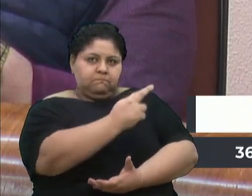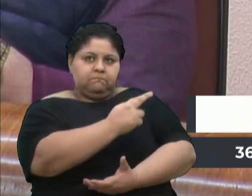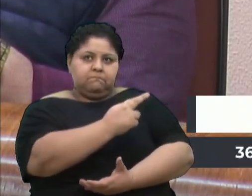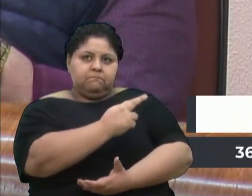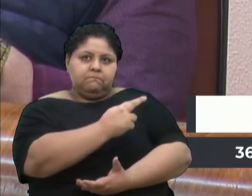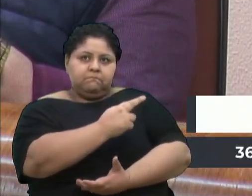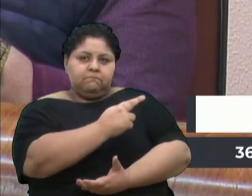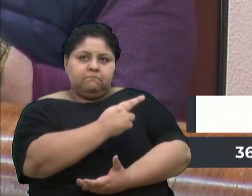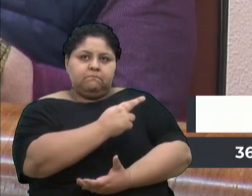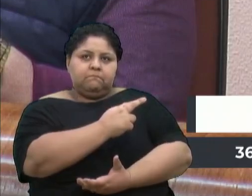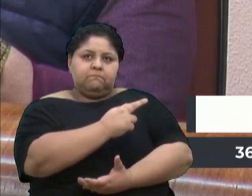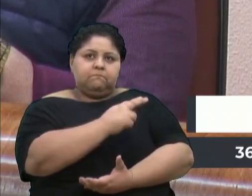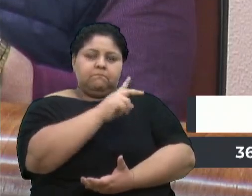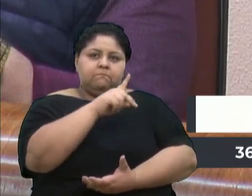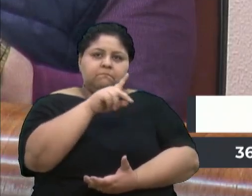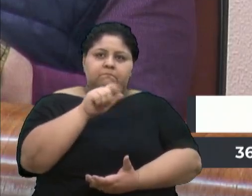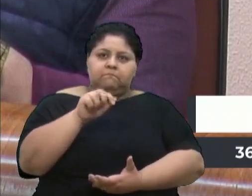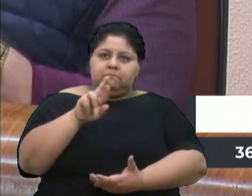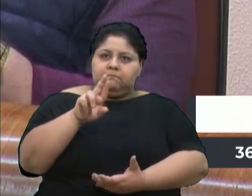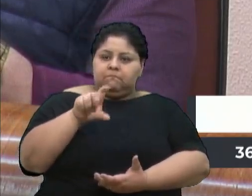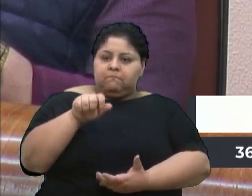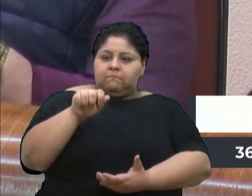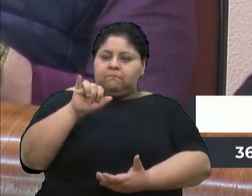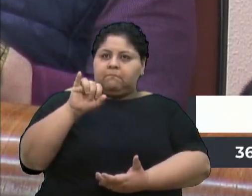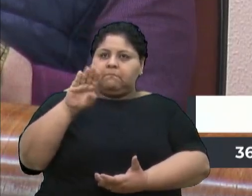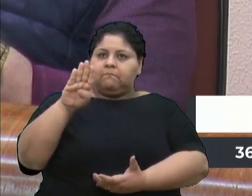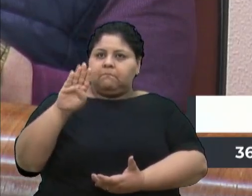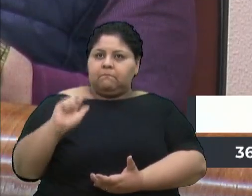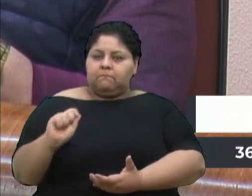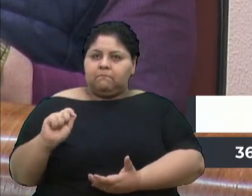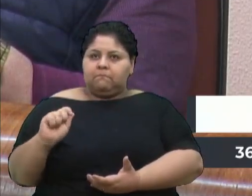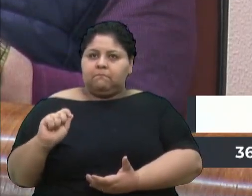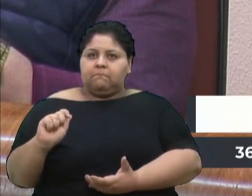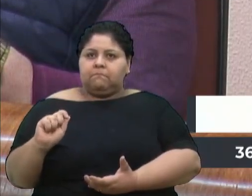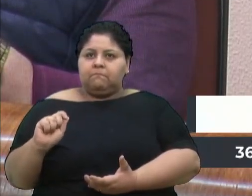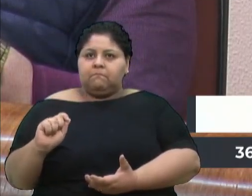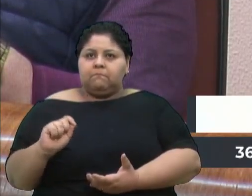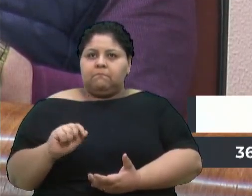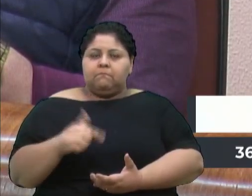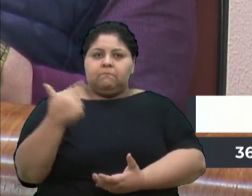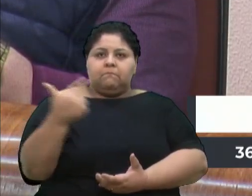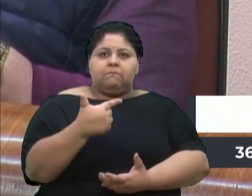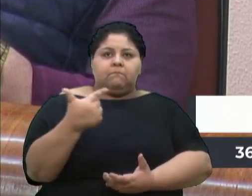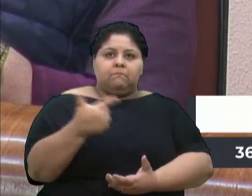João Pessoa, nosso colega Rafael Bueno. Em segunda discussão e votação, projeto